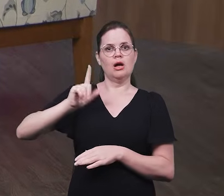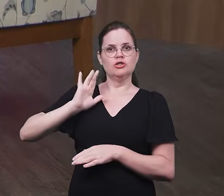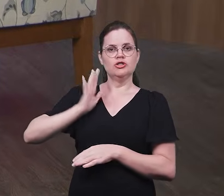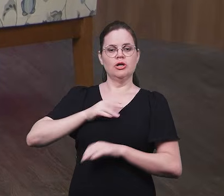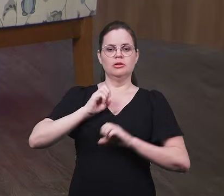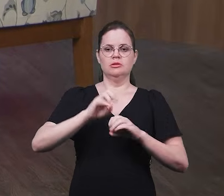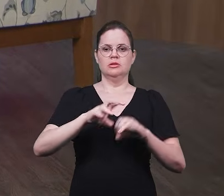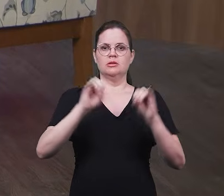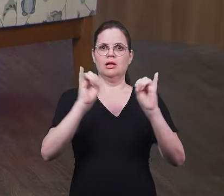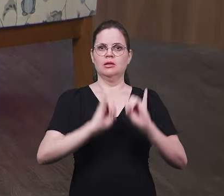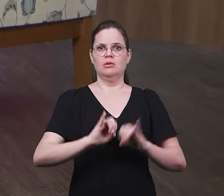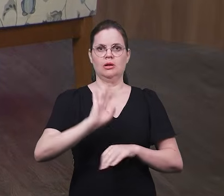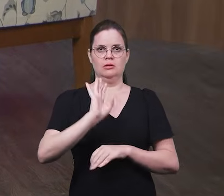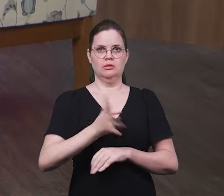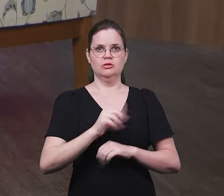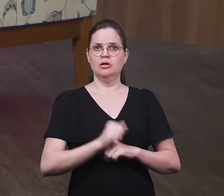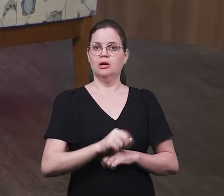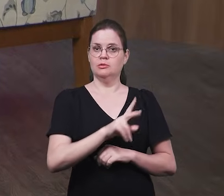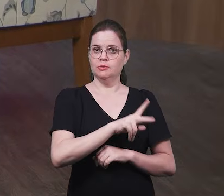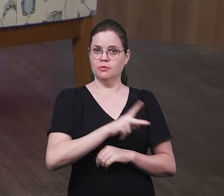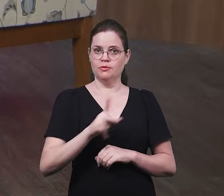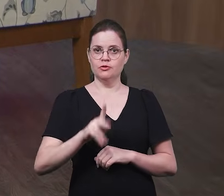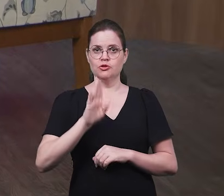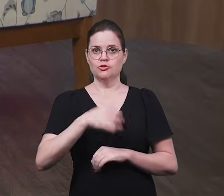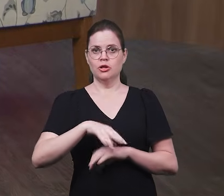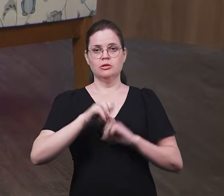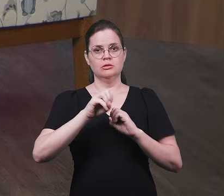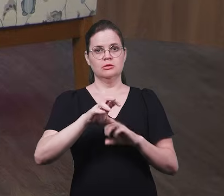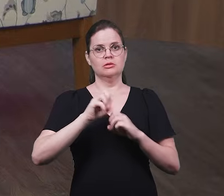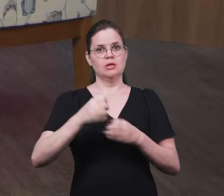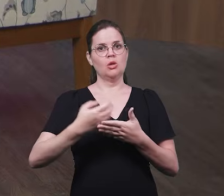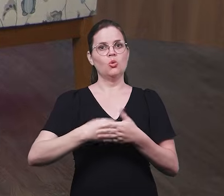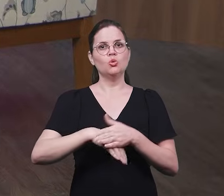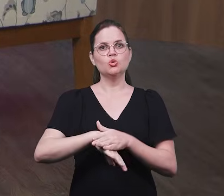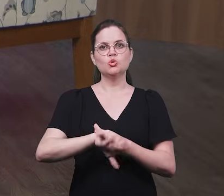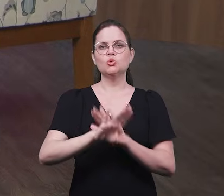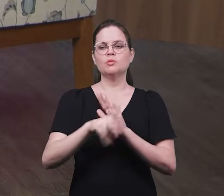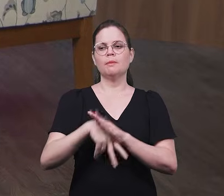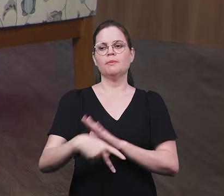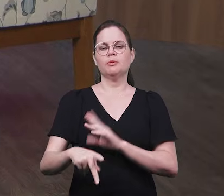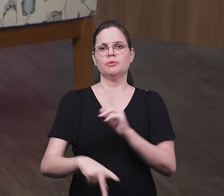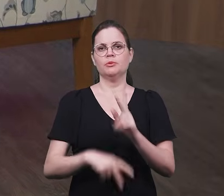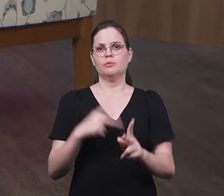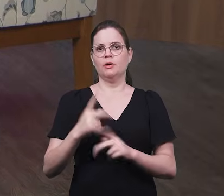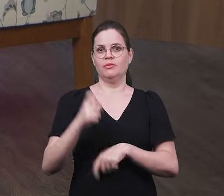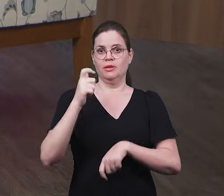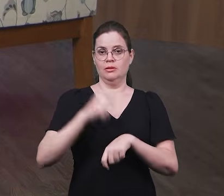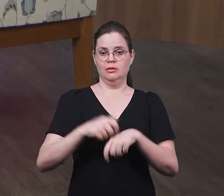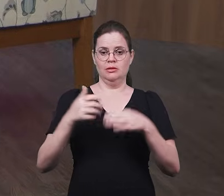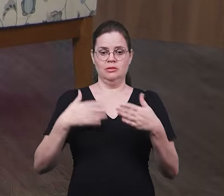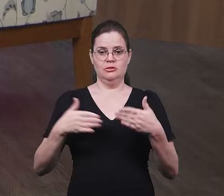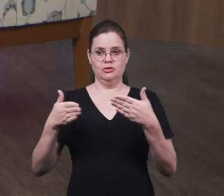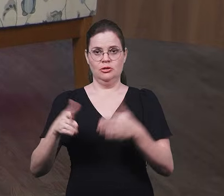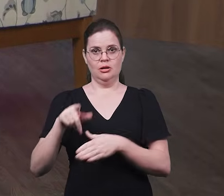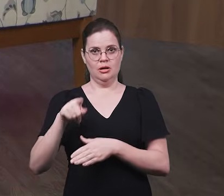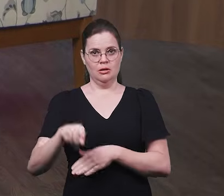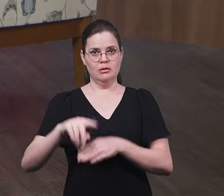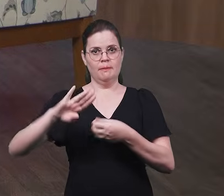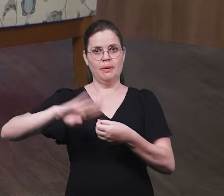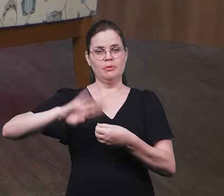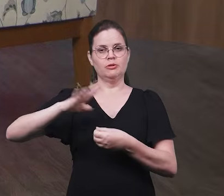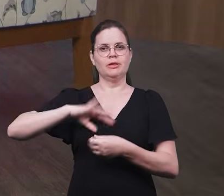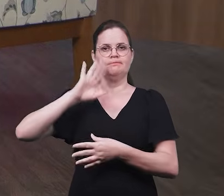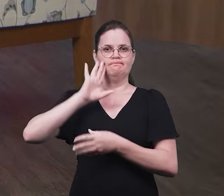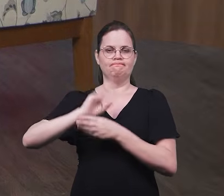já tinham ensinado idolatria a eles. Os mestres já tinham ensinado os costumes dos povos. Quando eles